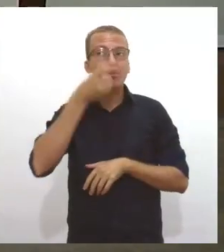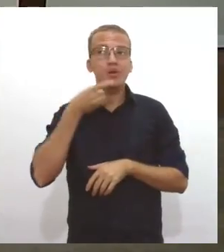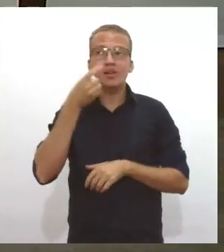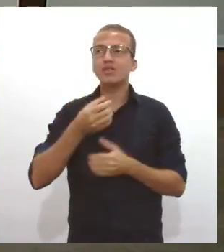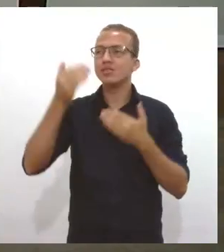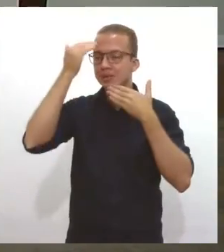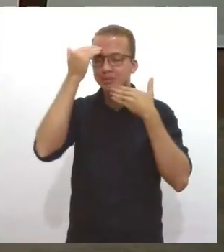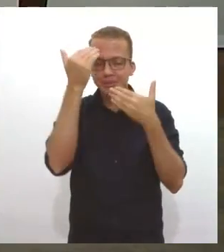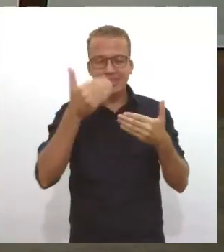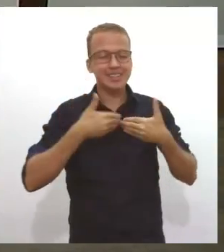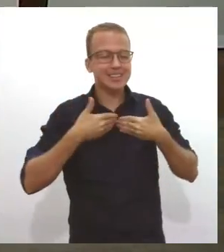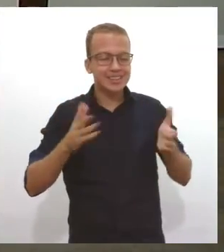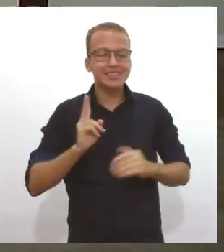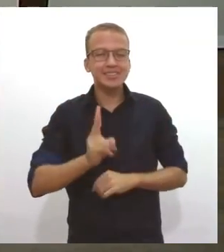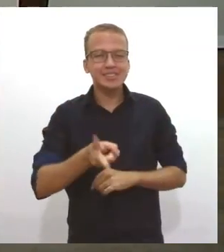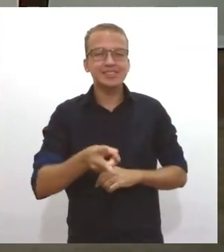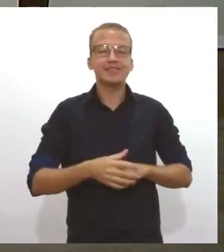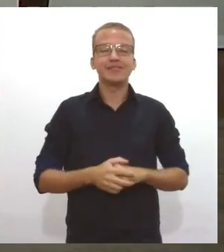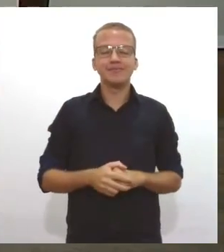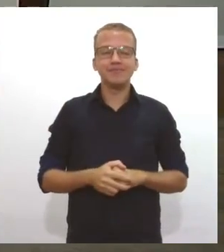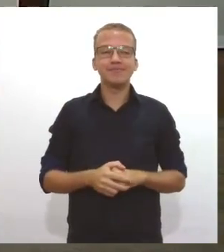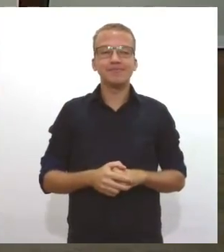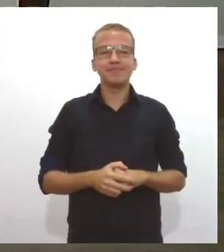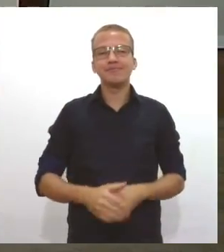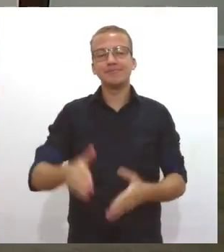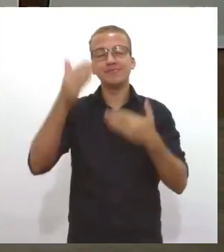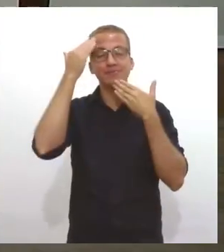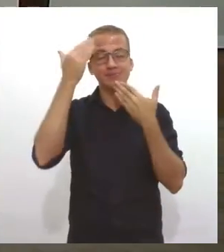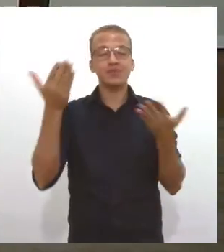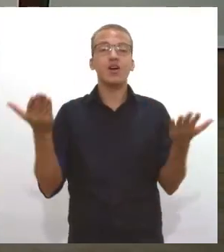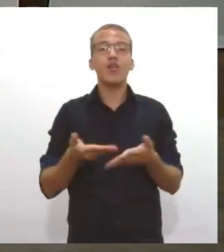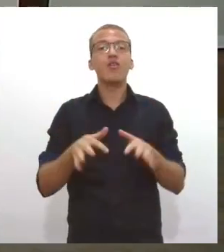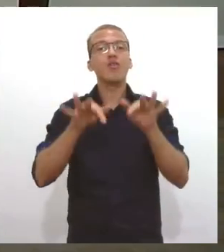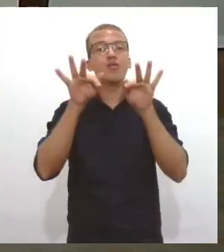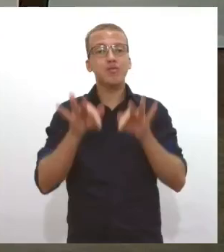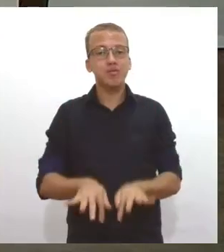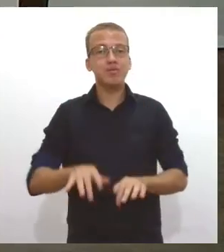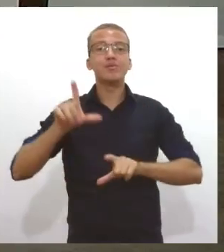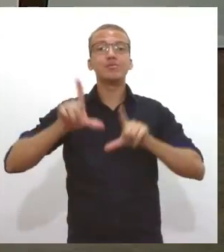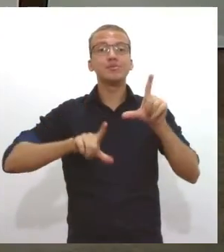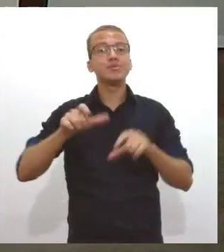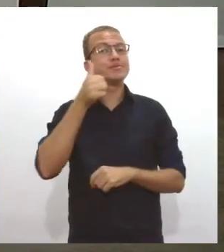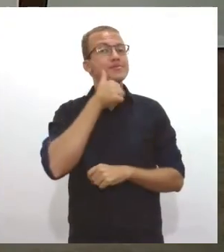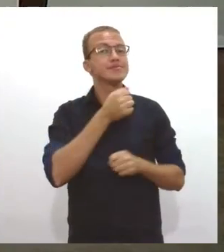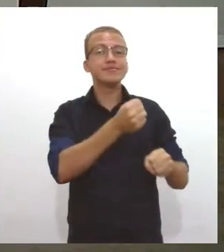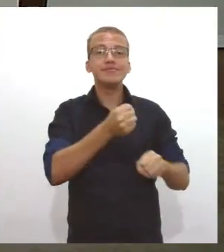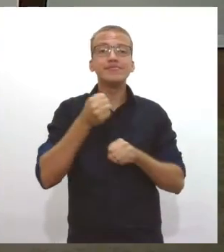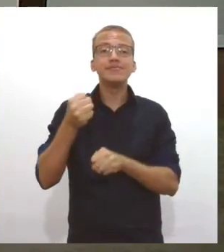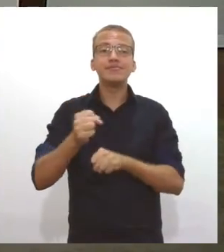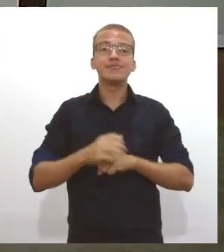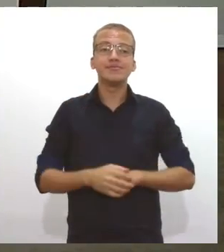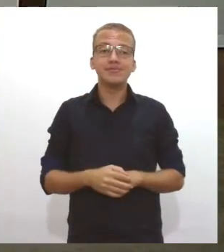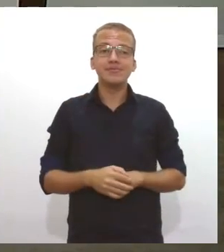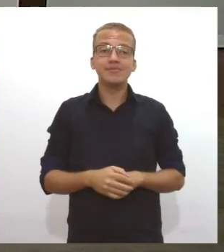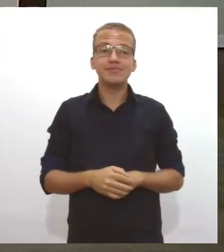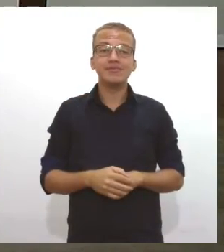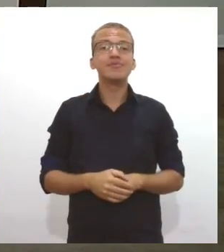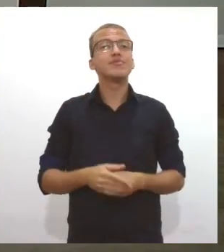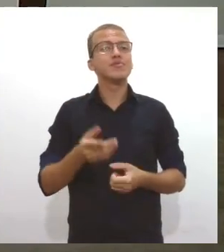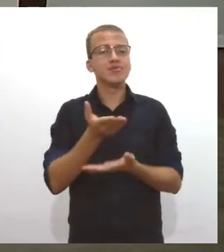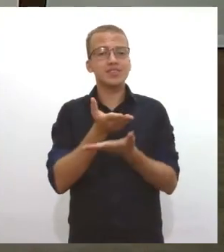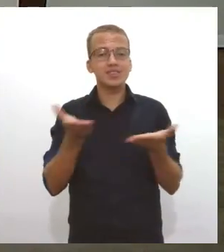disposição tá bem muito obrigada chegamos ao fim do programa elas no comando você que acompanhou a